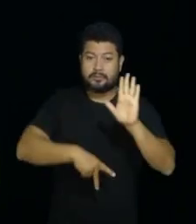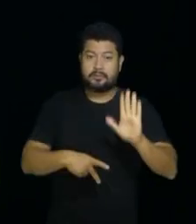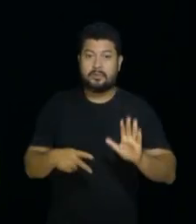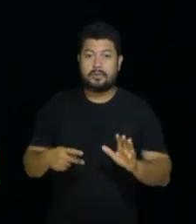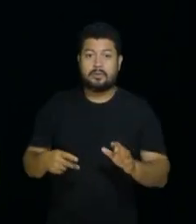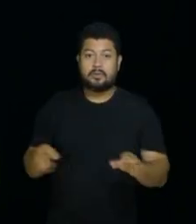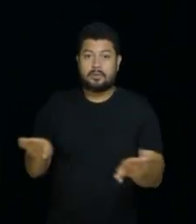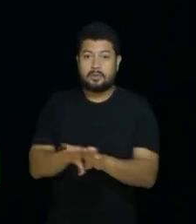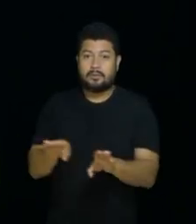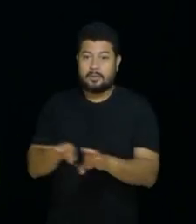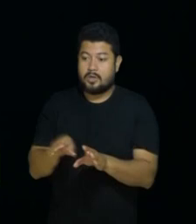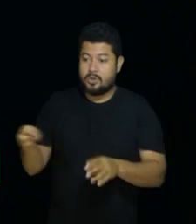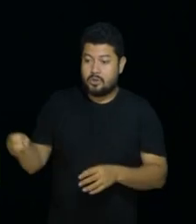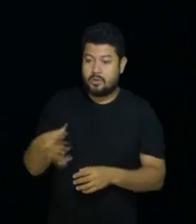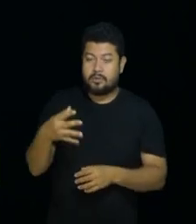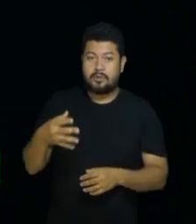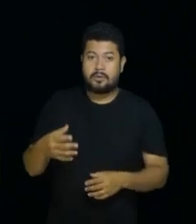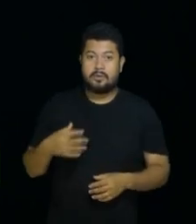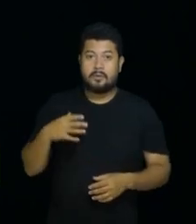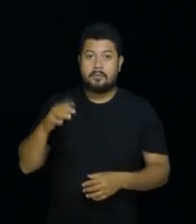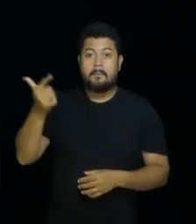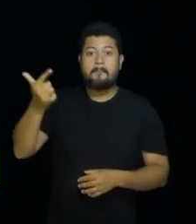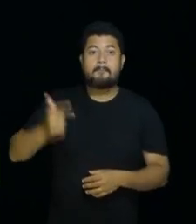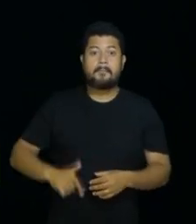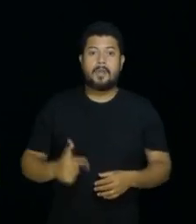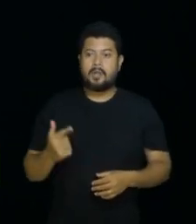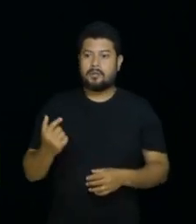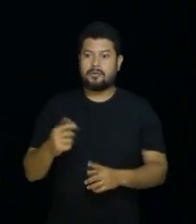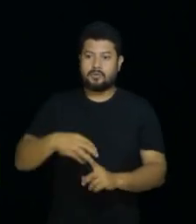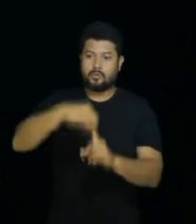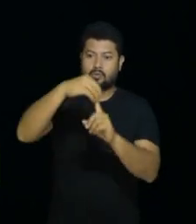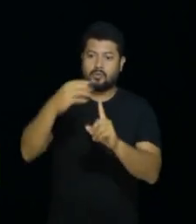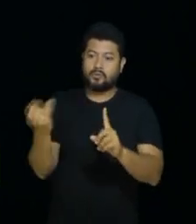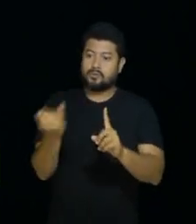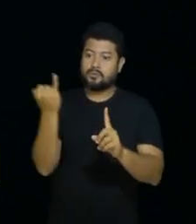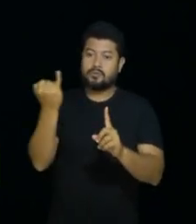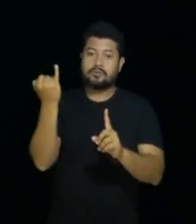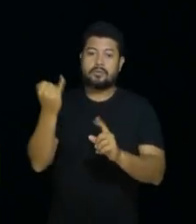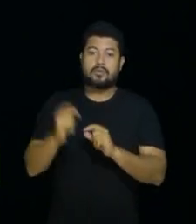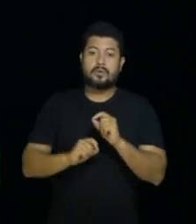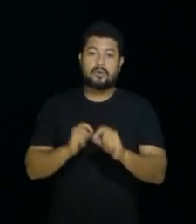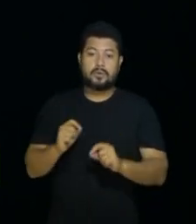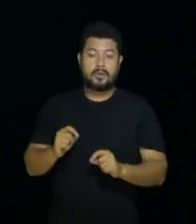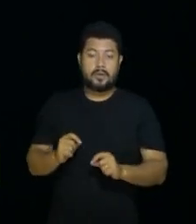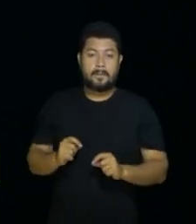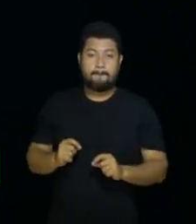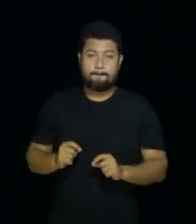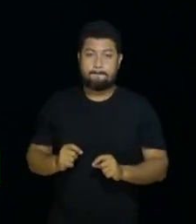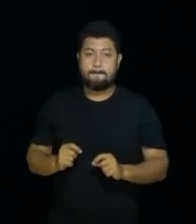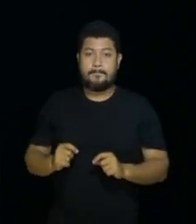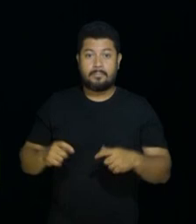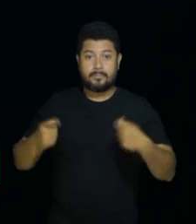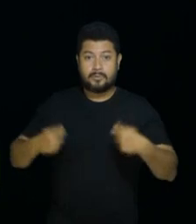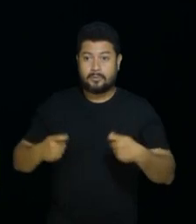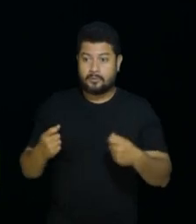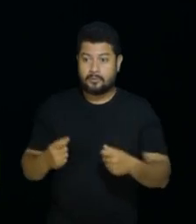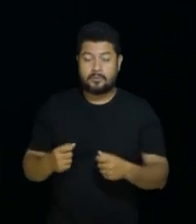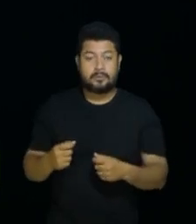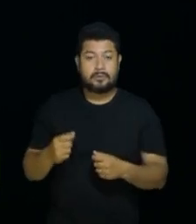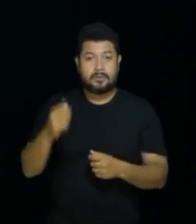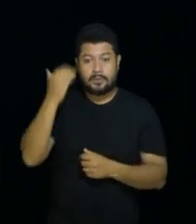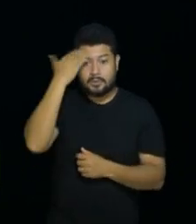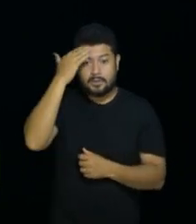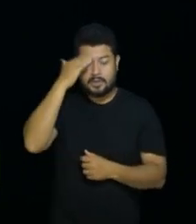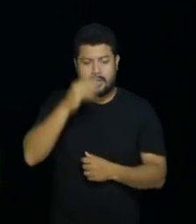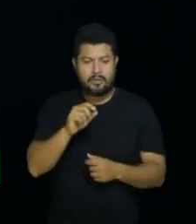negócios. Há um ponto muito importante que a gente pode se tornar muito mais forte do que a gente é, mas a gente tem que olhar o que é feito de bom.